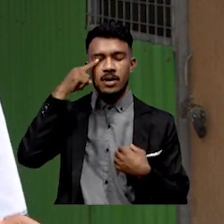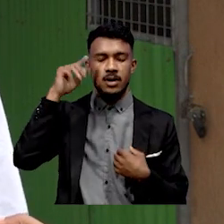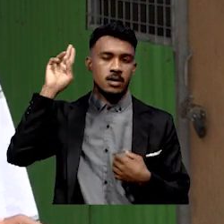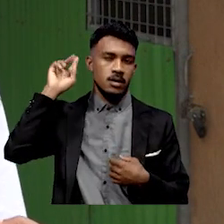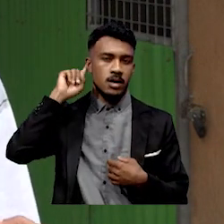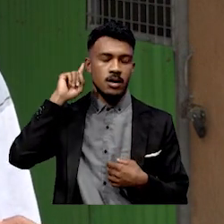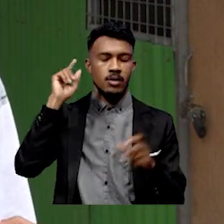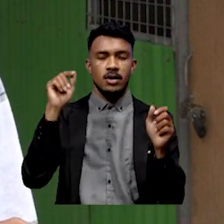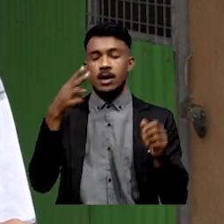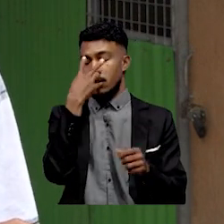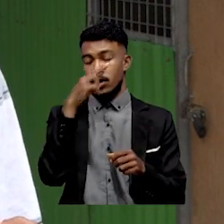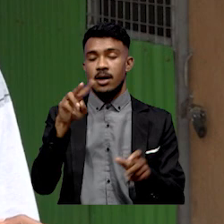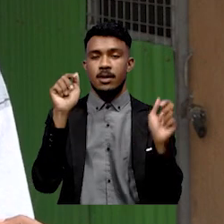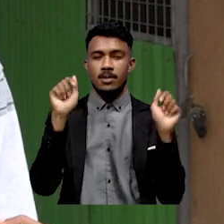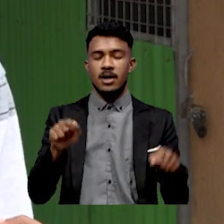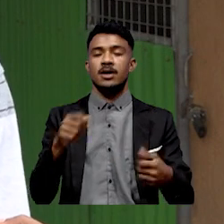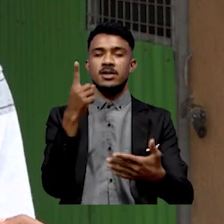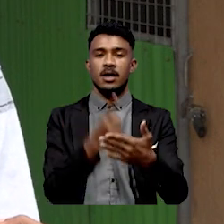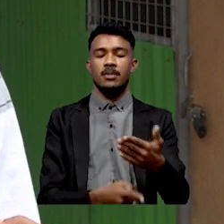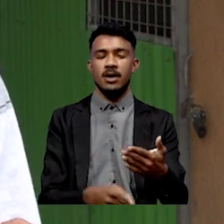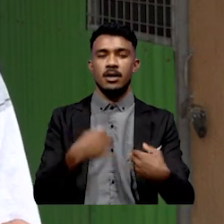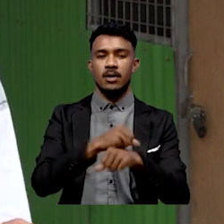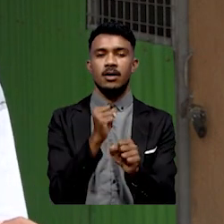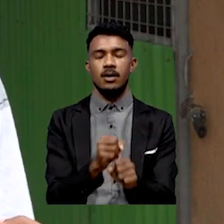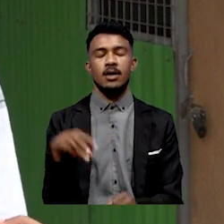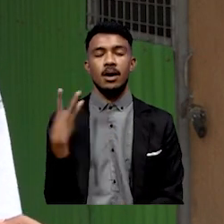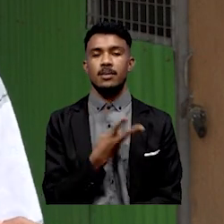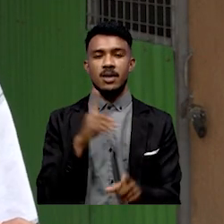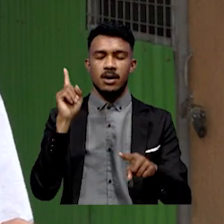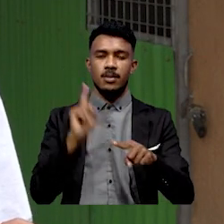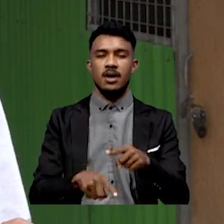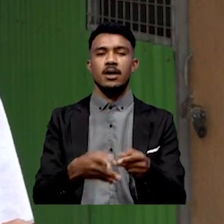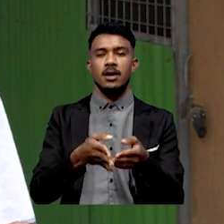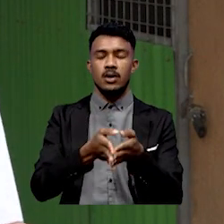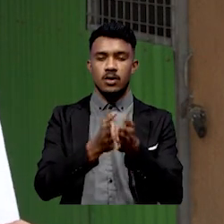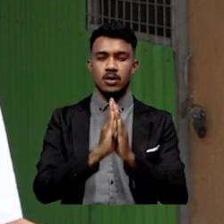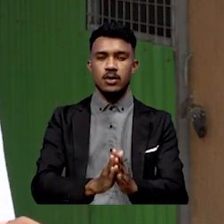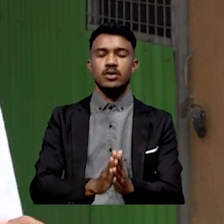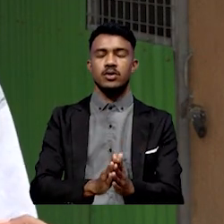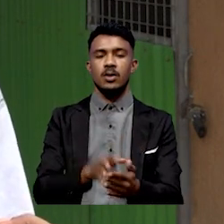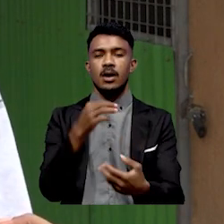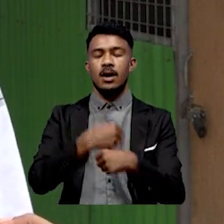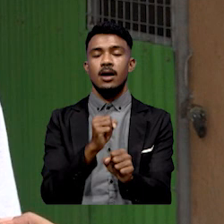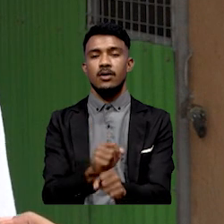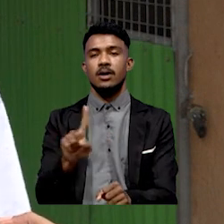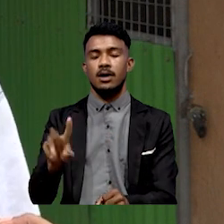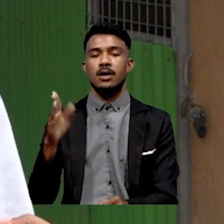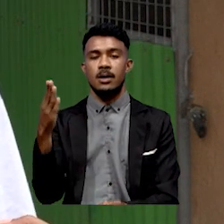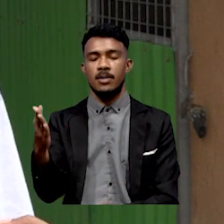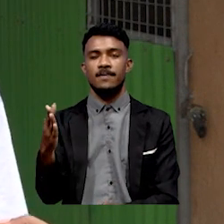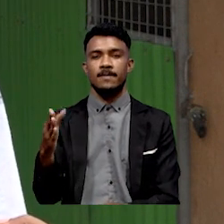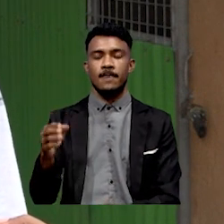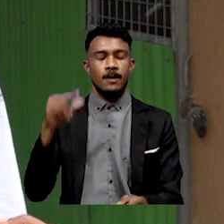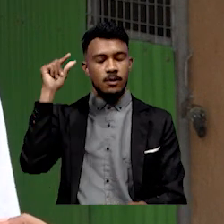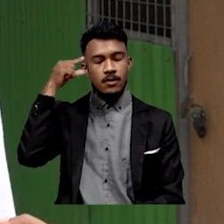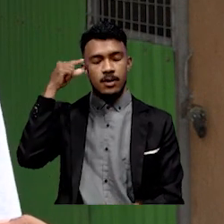halo. E amila bele izize de anten halo idan halo idan ba be lina de koordinasan buat ne besira mai hare o mata saida mesira tenke